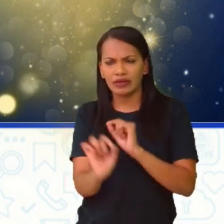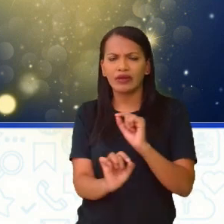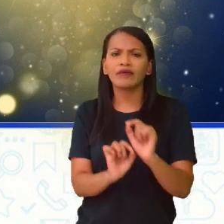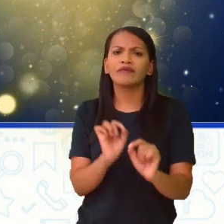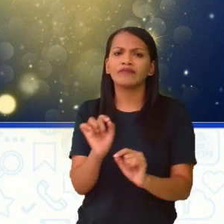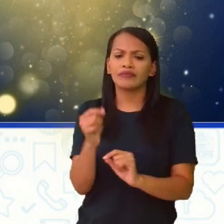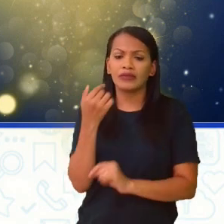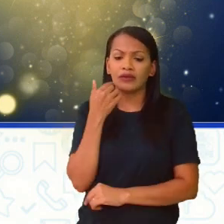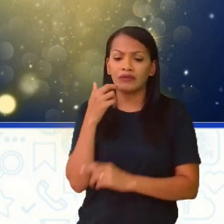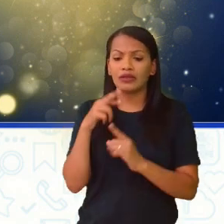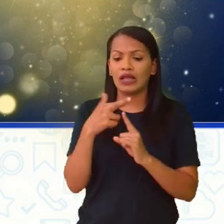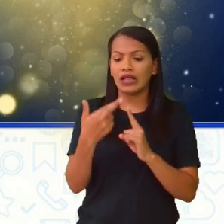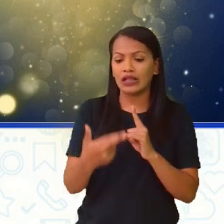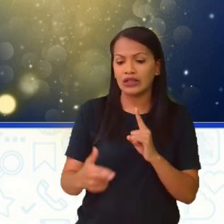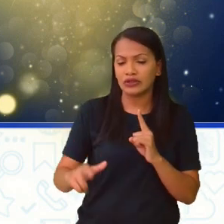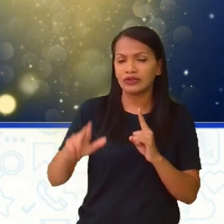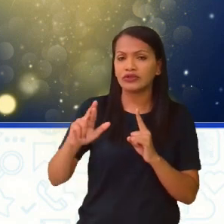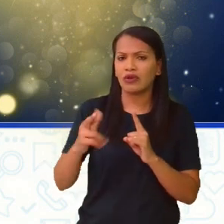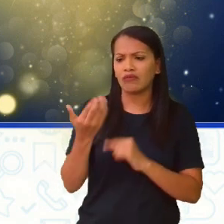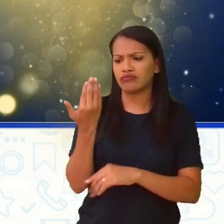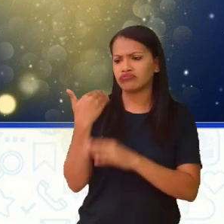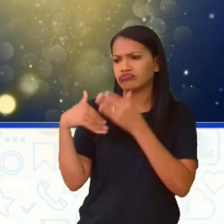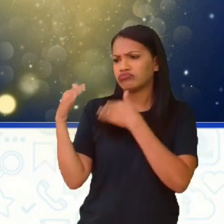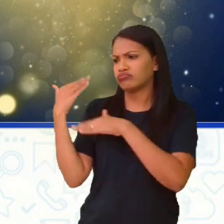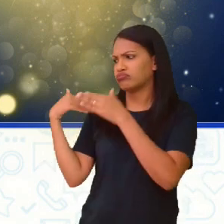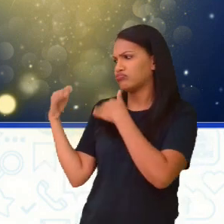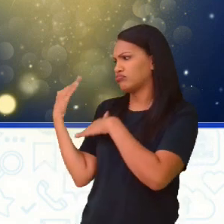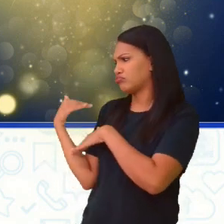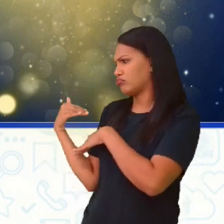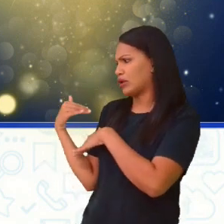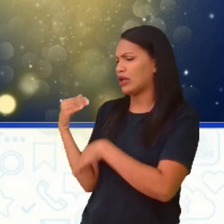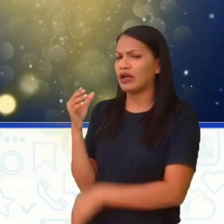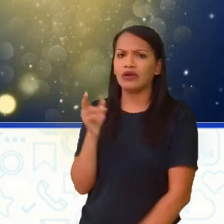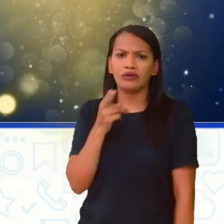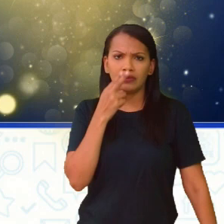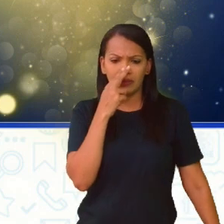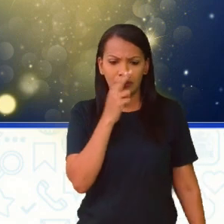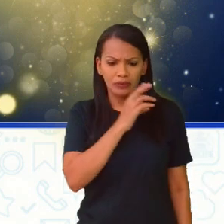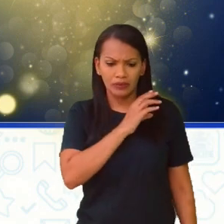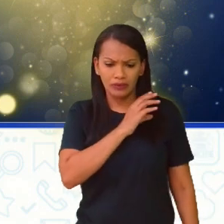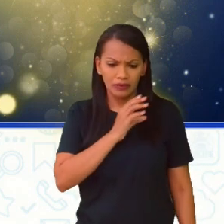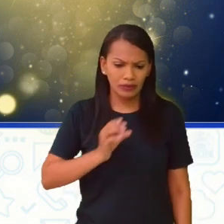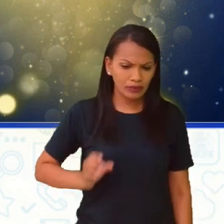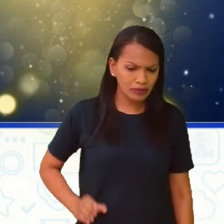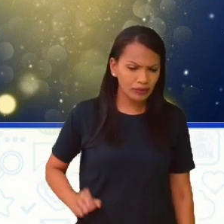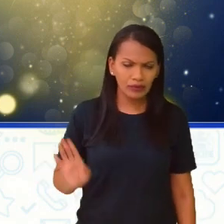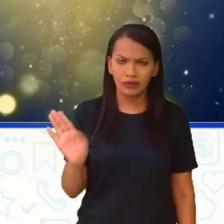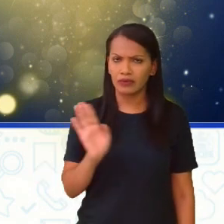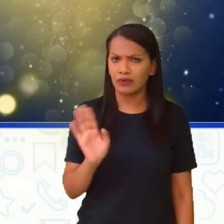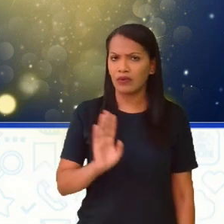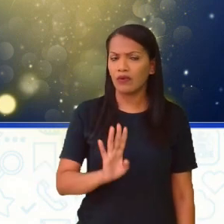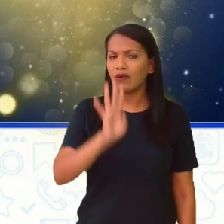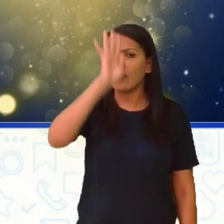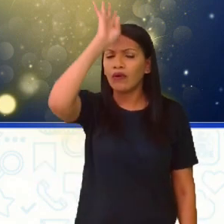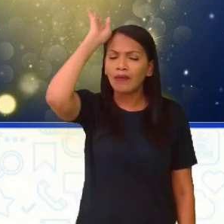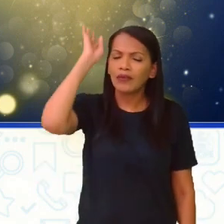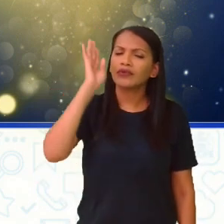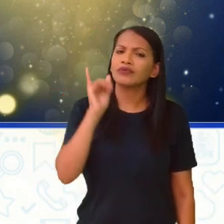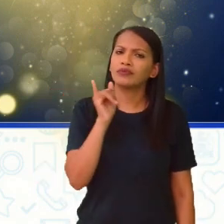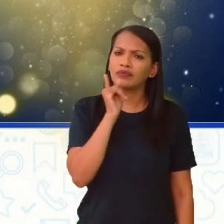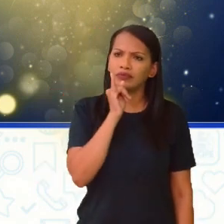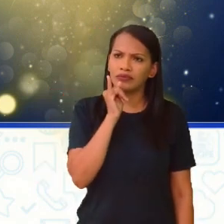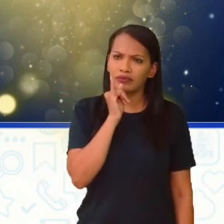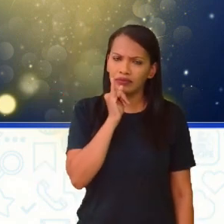herdado das religiões pagãs da antiguidade. Ele não vem do cristianismo originalmente. Os romanos, por exemplo, usavam